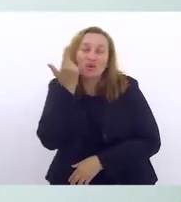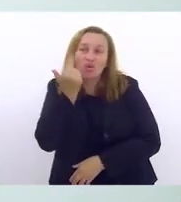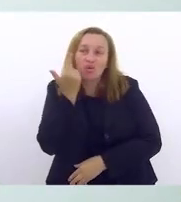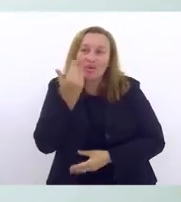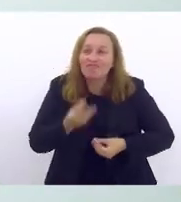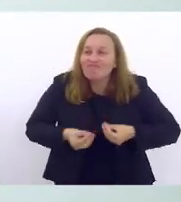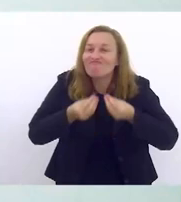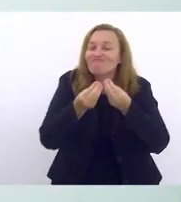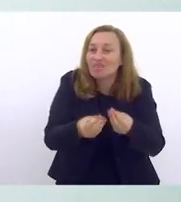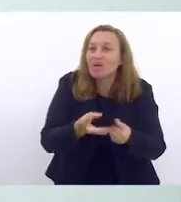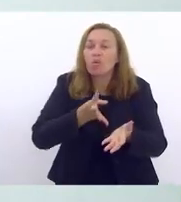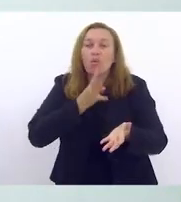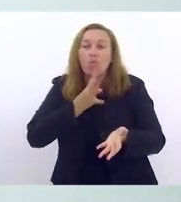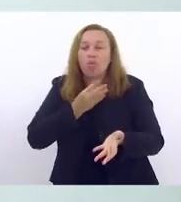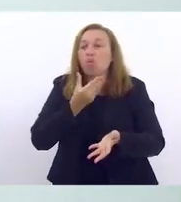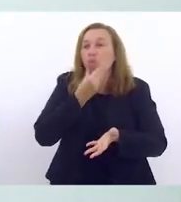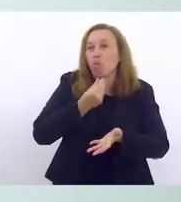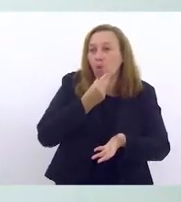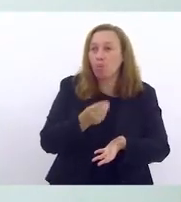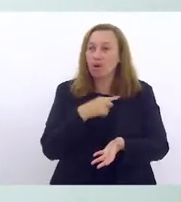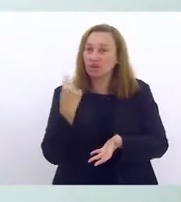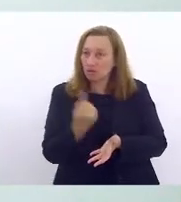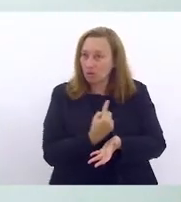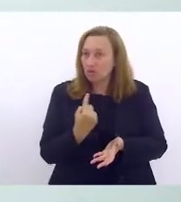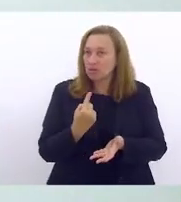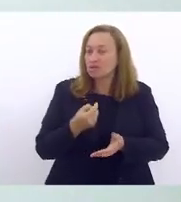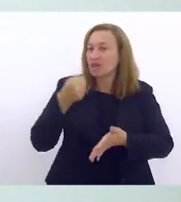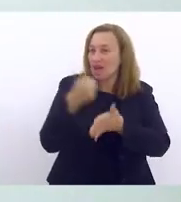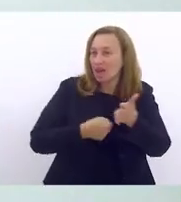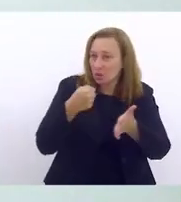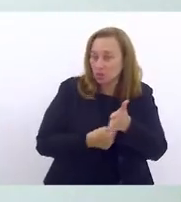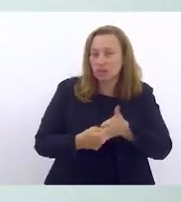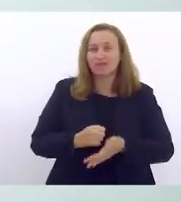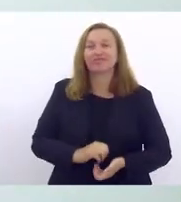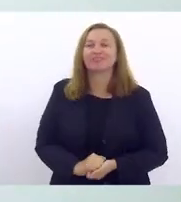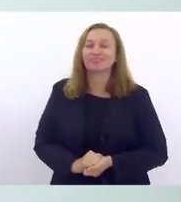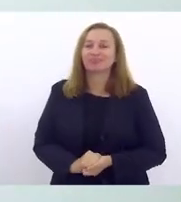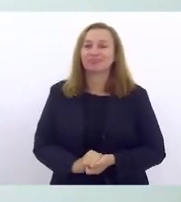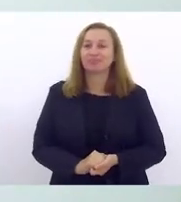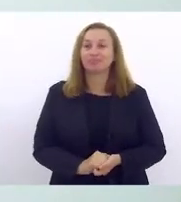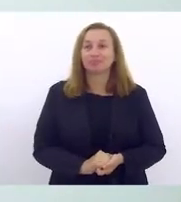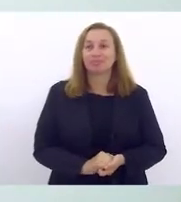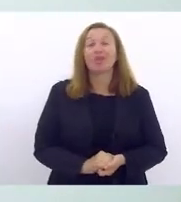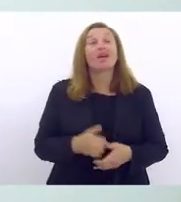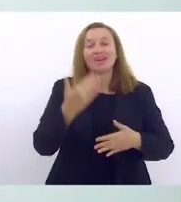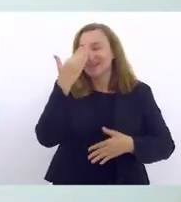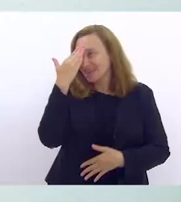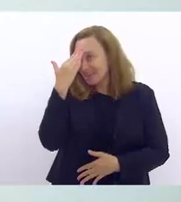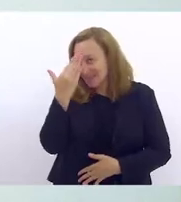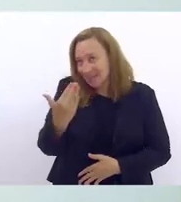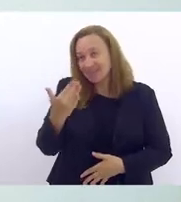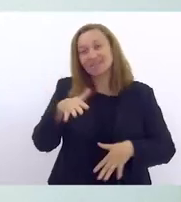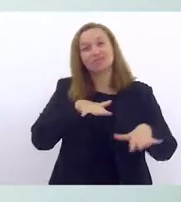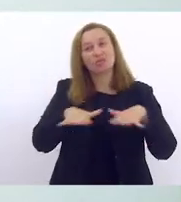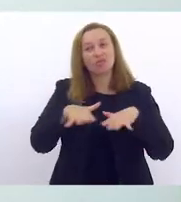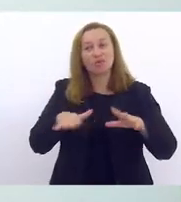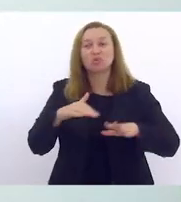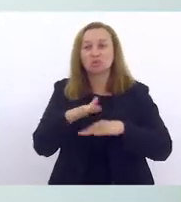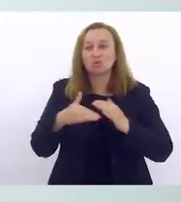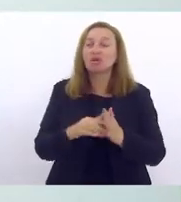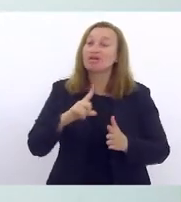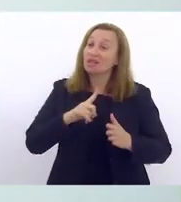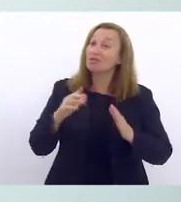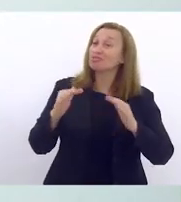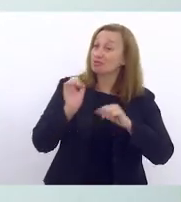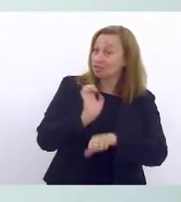dado e reconhecido aos homens, para a gente, é fruto de muita luta. Né? E, graças a esse movimento todo, a gente tem aqui no Estado